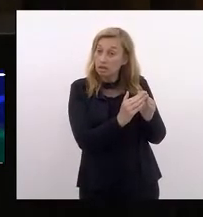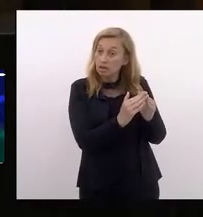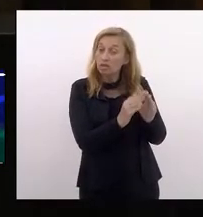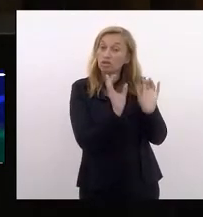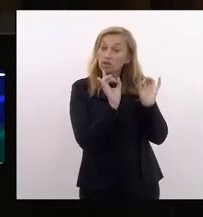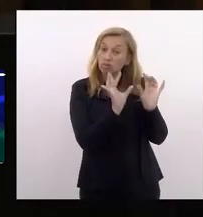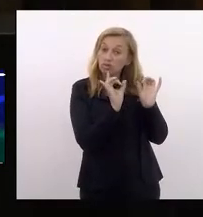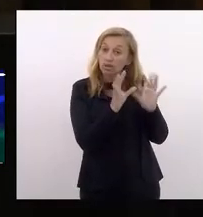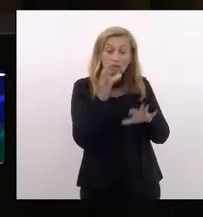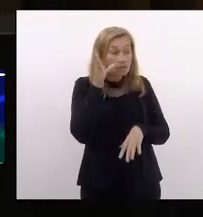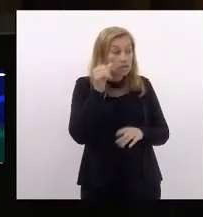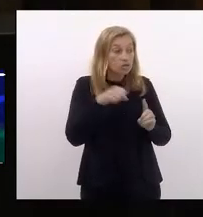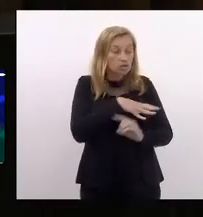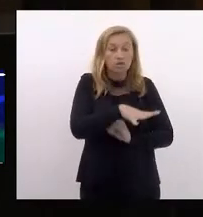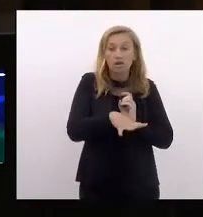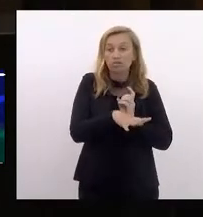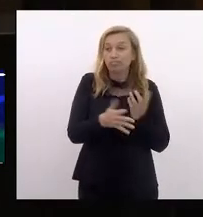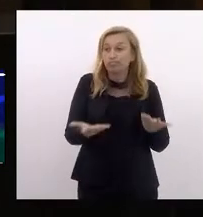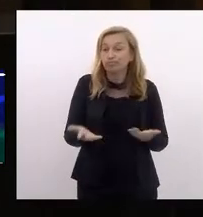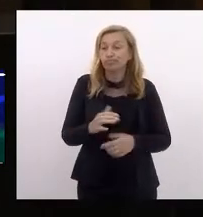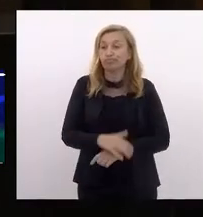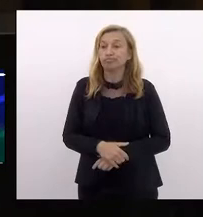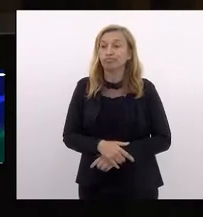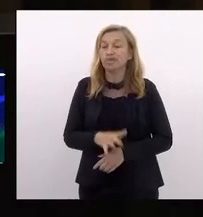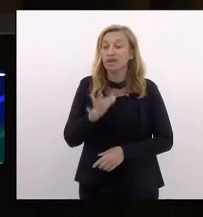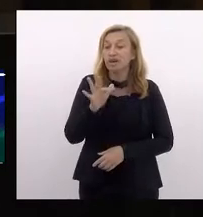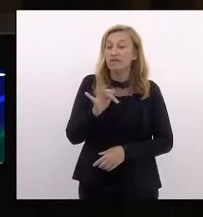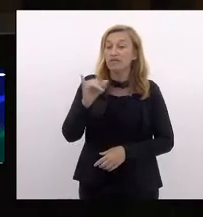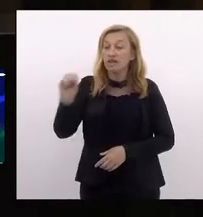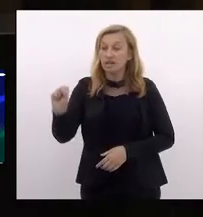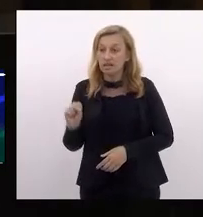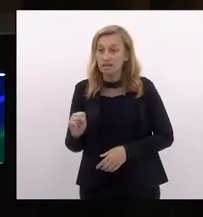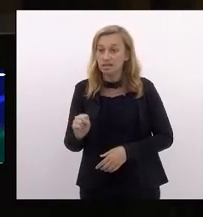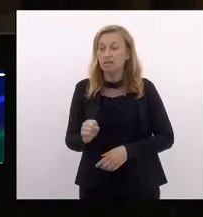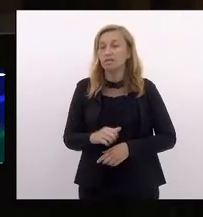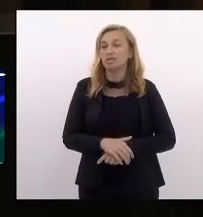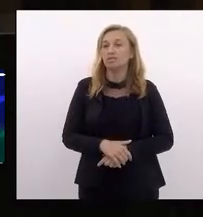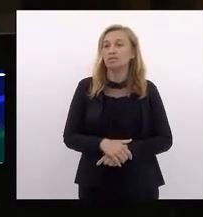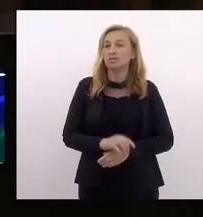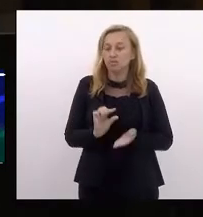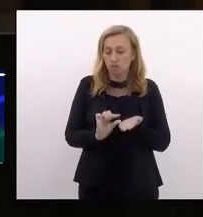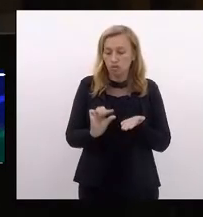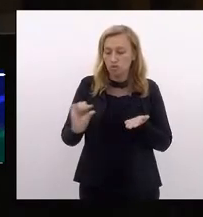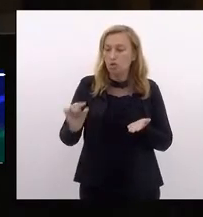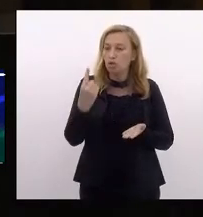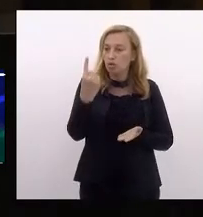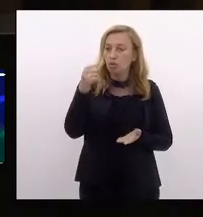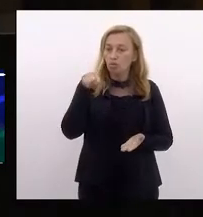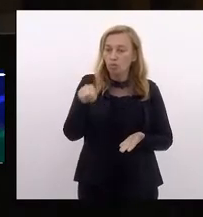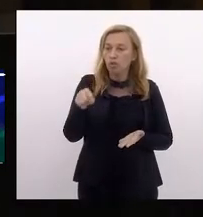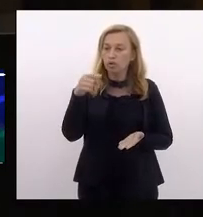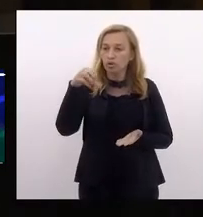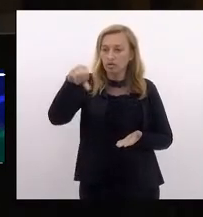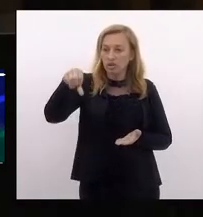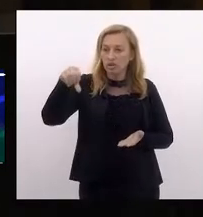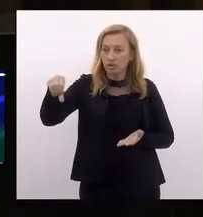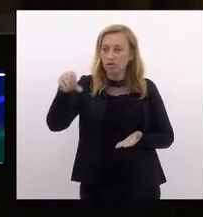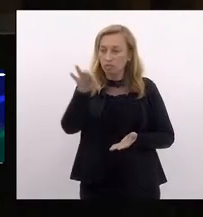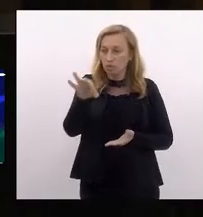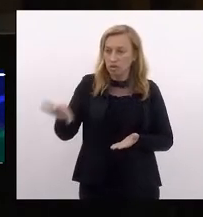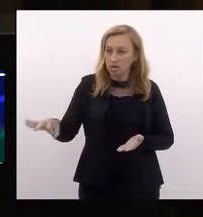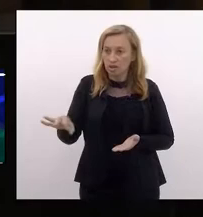especial interesse social o feliz e deixe não apenas um ponto 99%